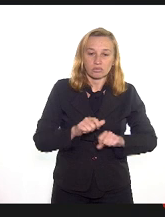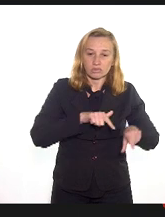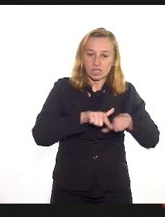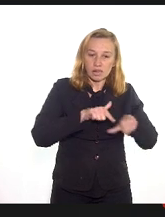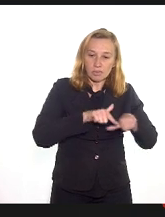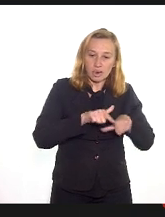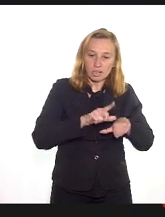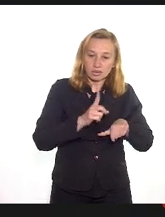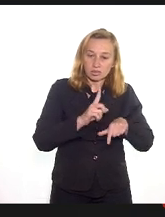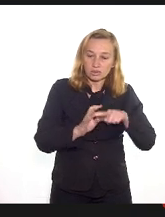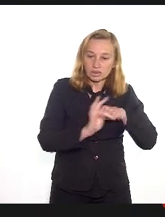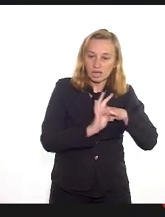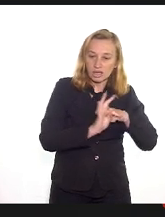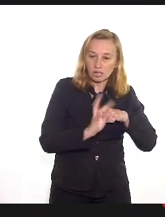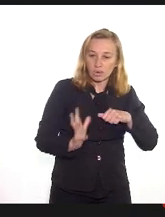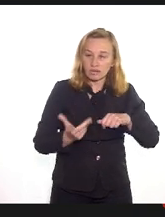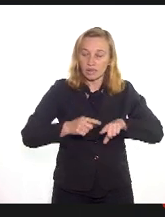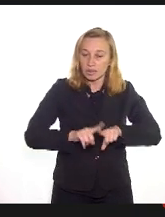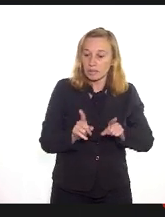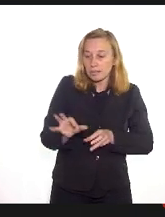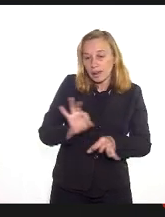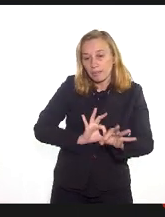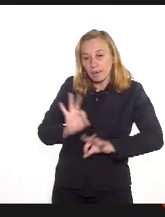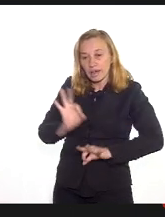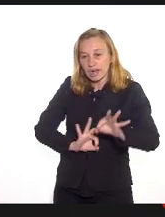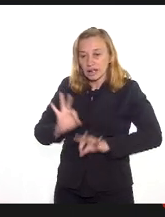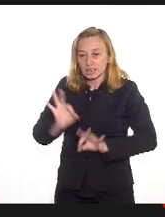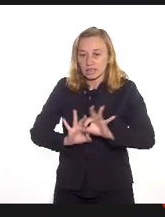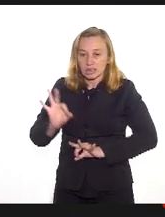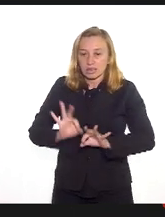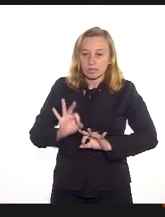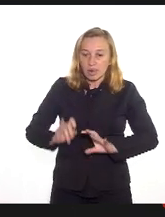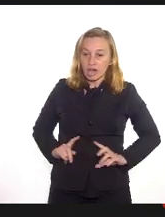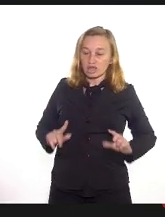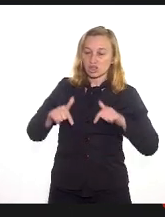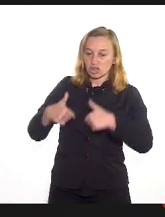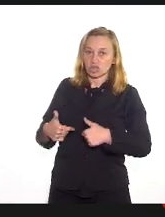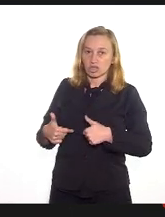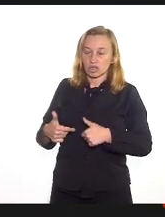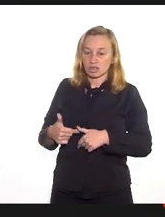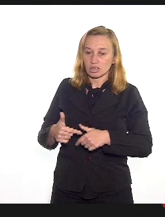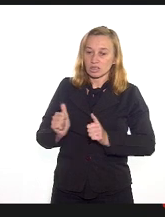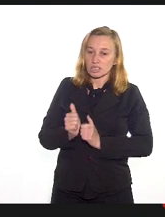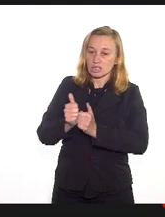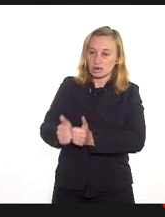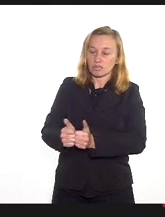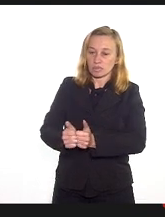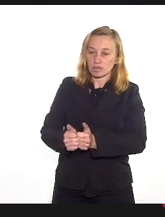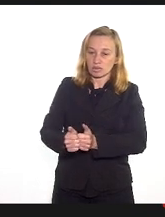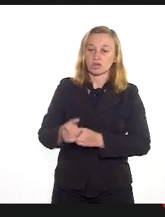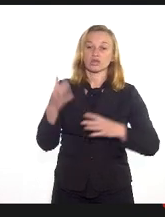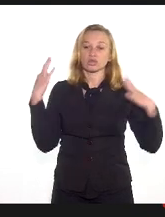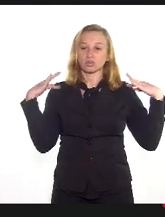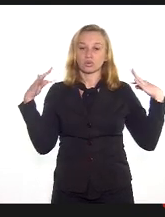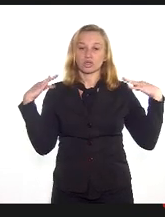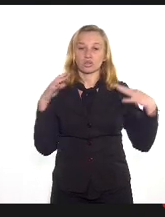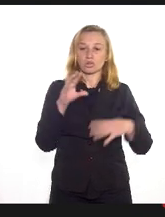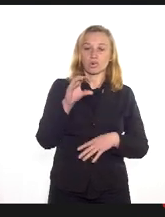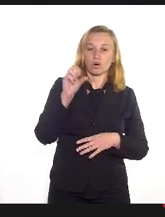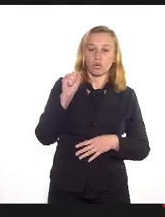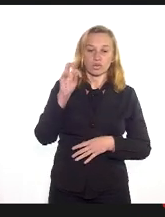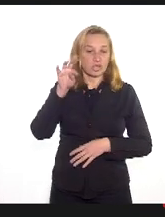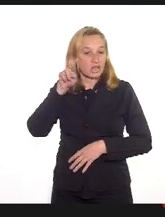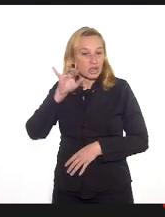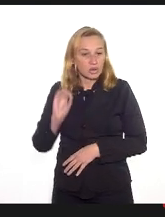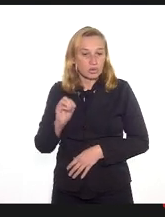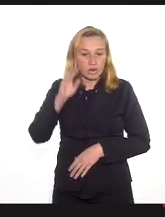muito tecnicamente qualificada e prepará-la para atuar nesse segmento de turismo costeiro, que é a